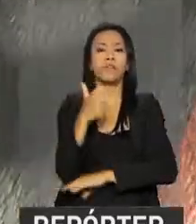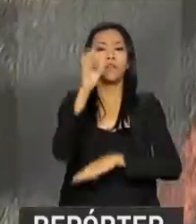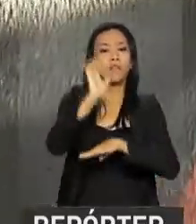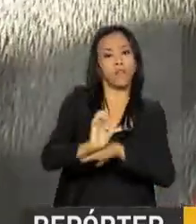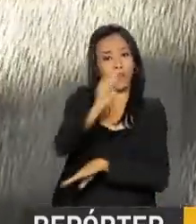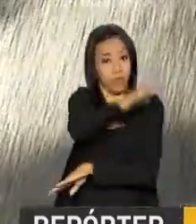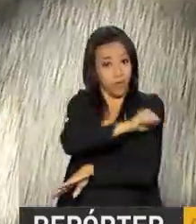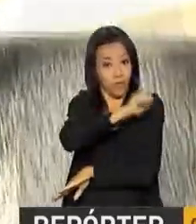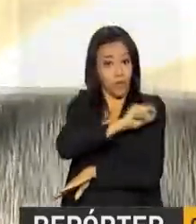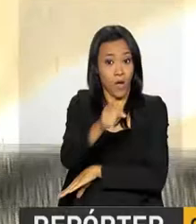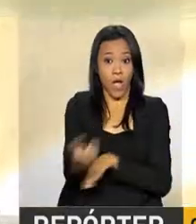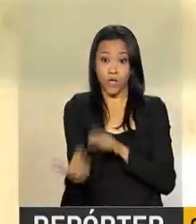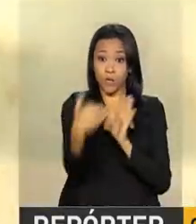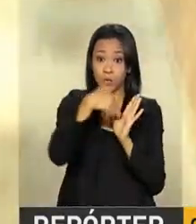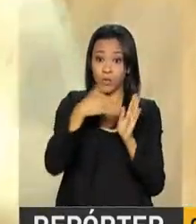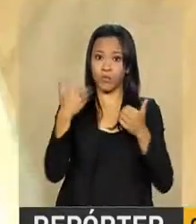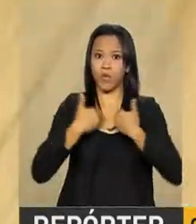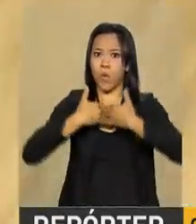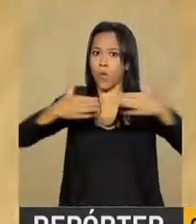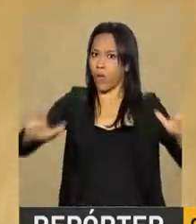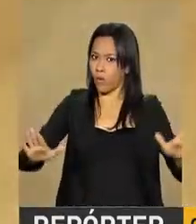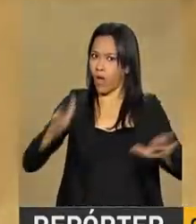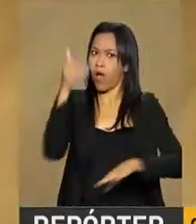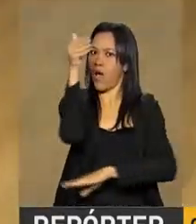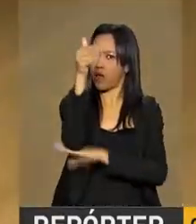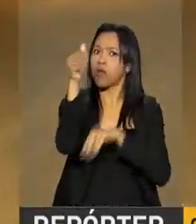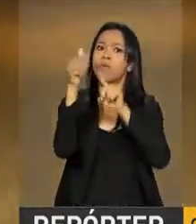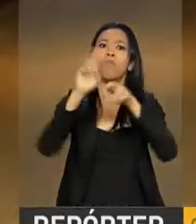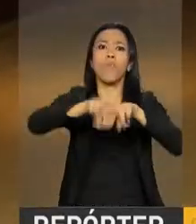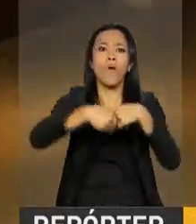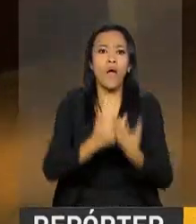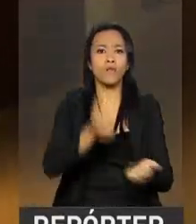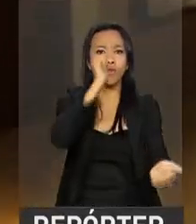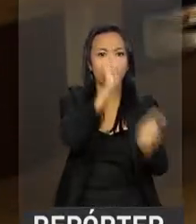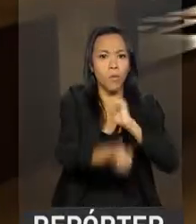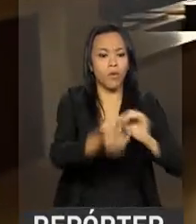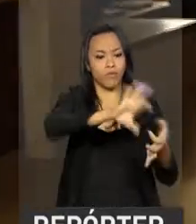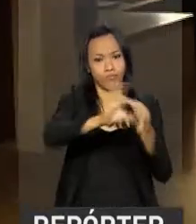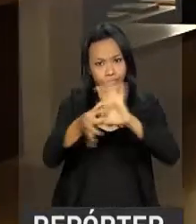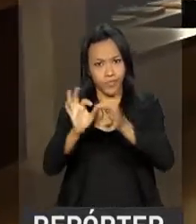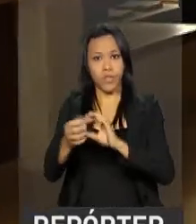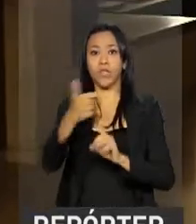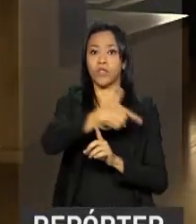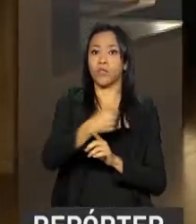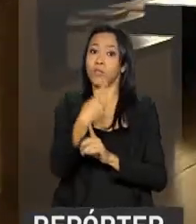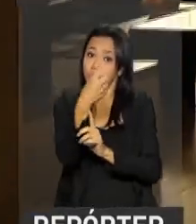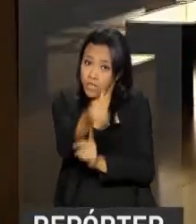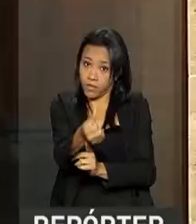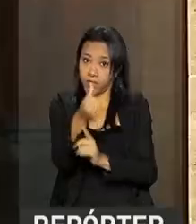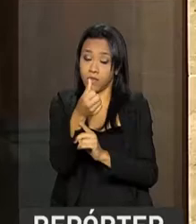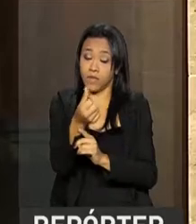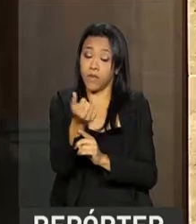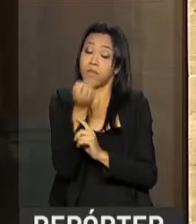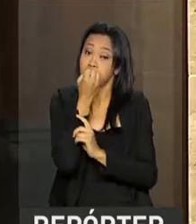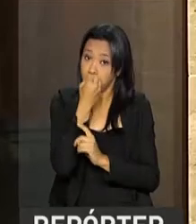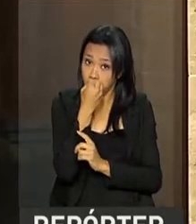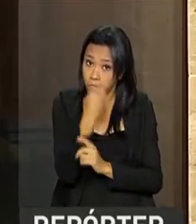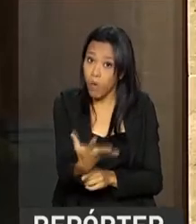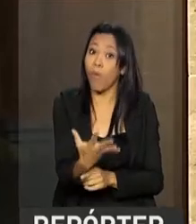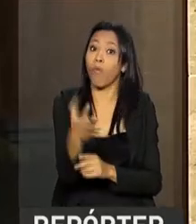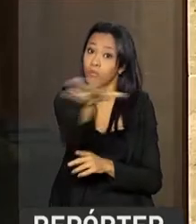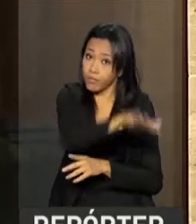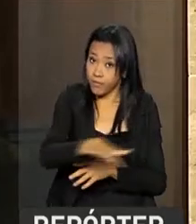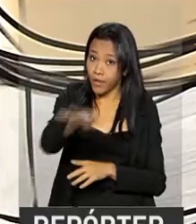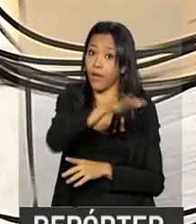duas últimas unidades foram inauguradas especialmente para atender à demanda das olimpíadas em 2016 um bom ano para o setor